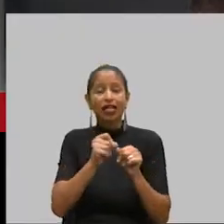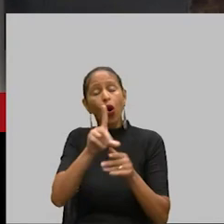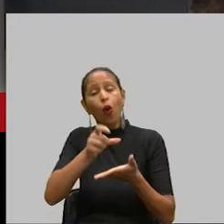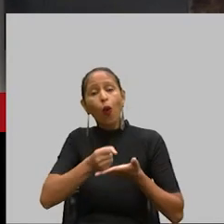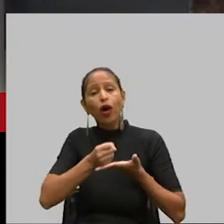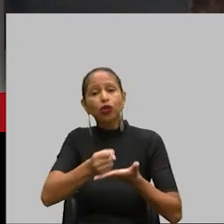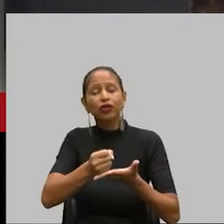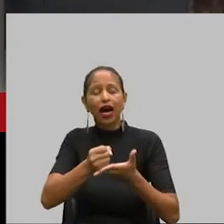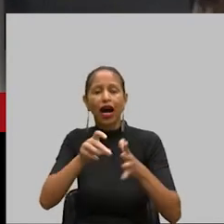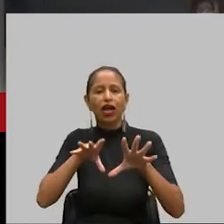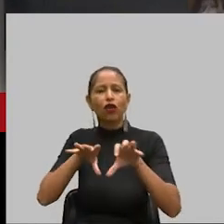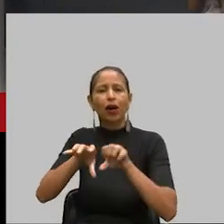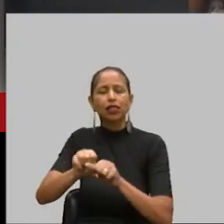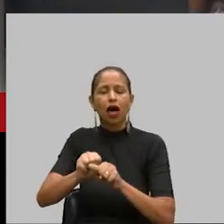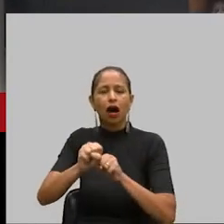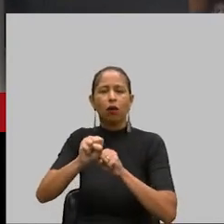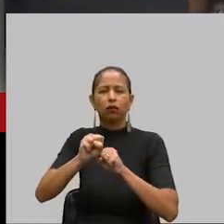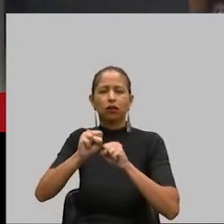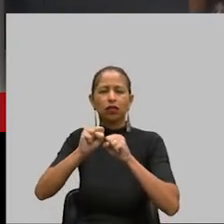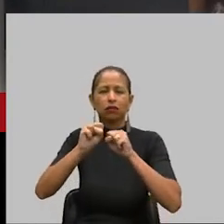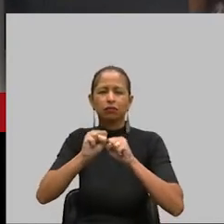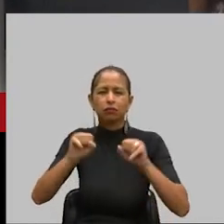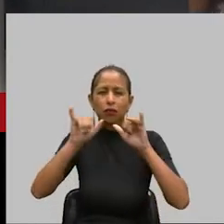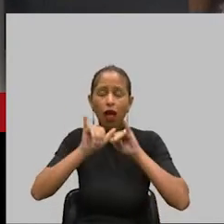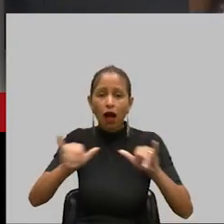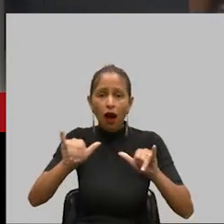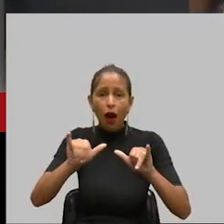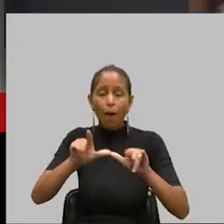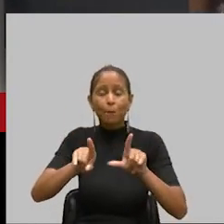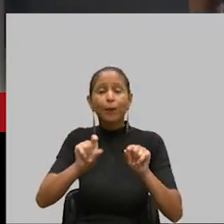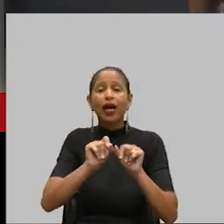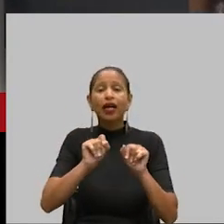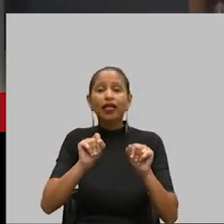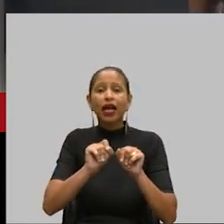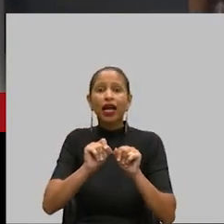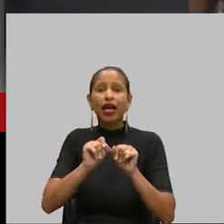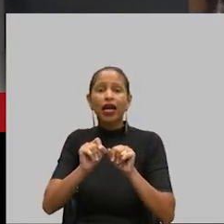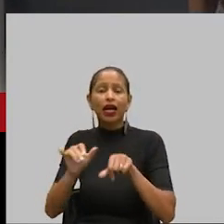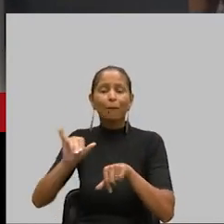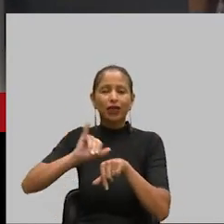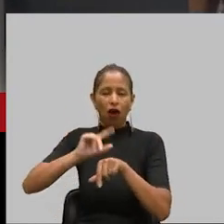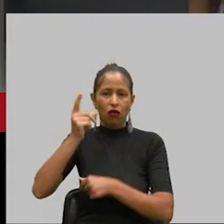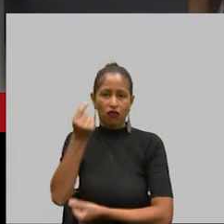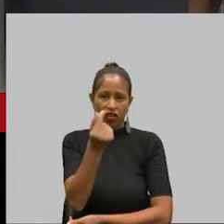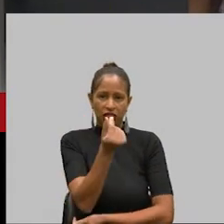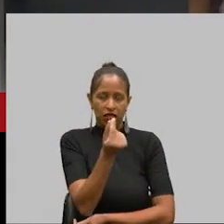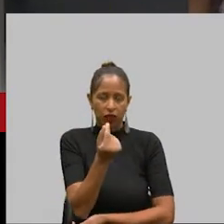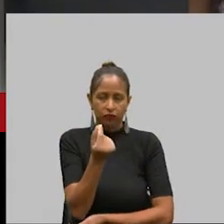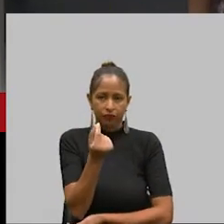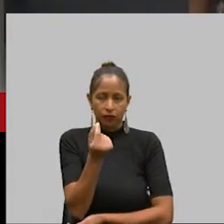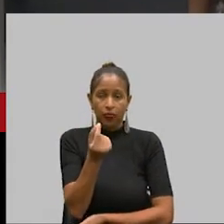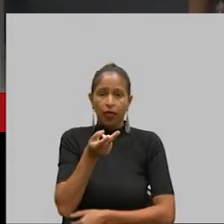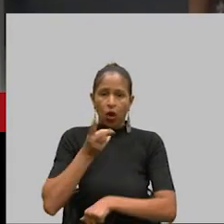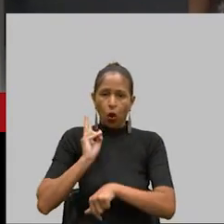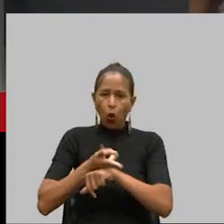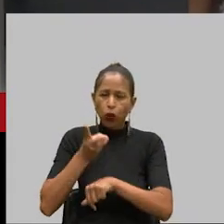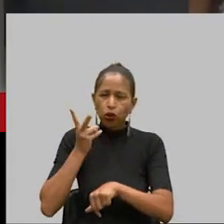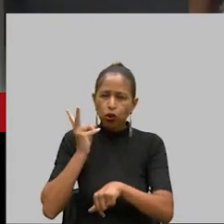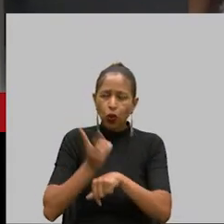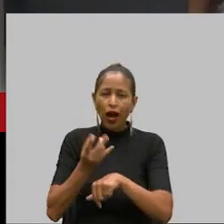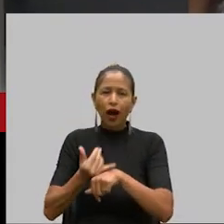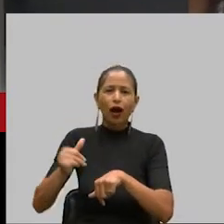noa formação no esclarecimento para alimentar o capital financeiro para continuar alimentando o